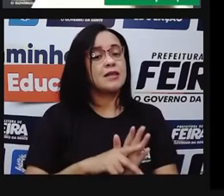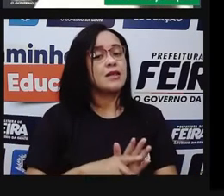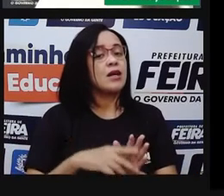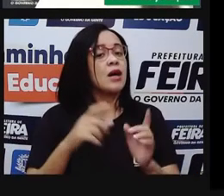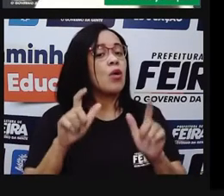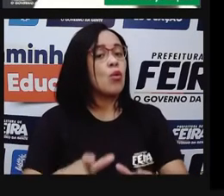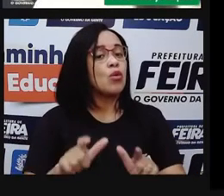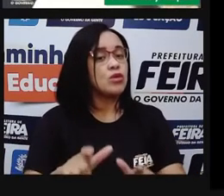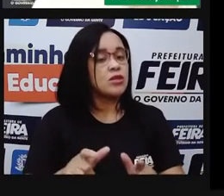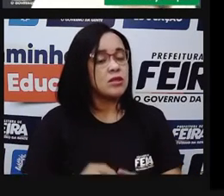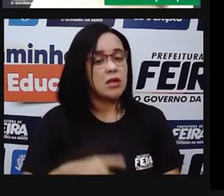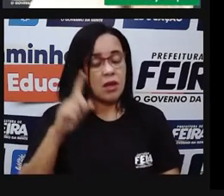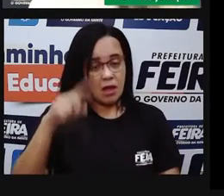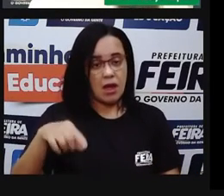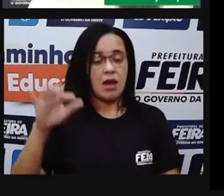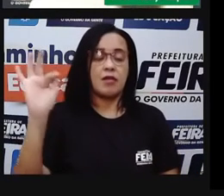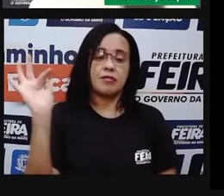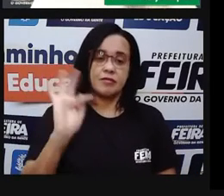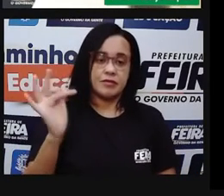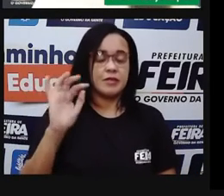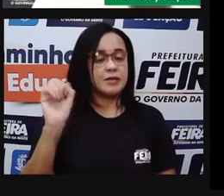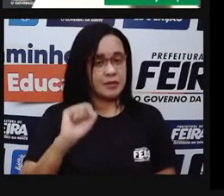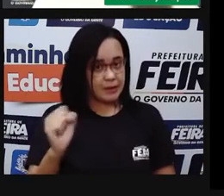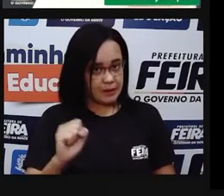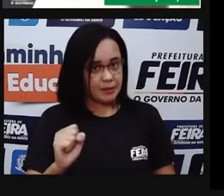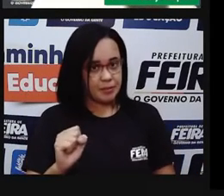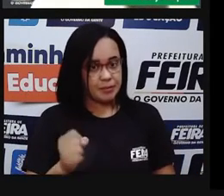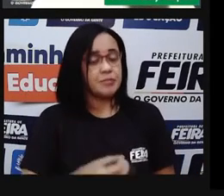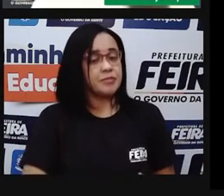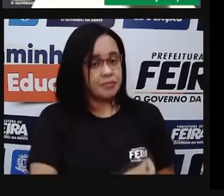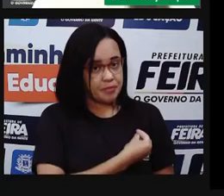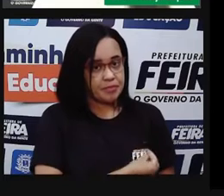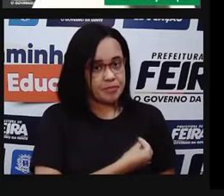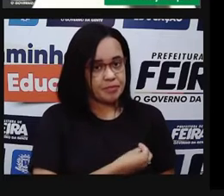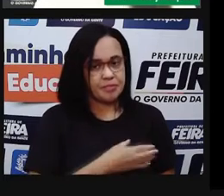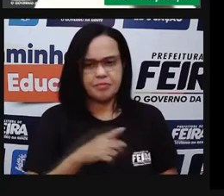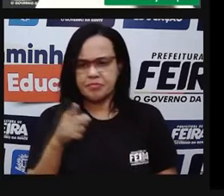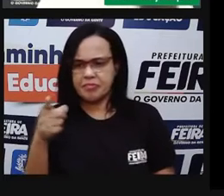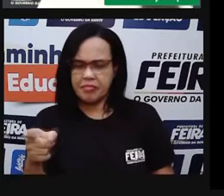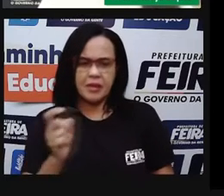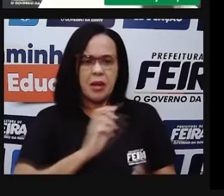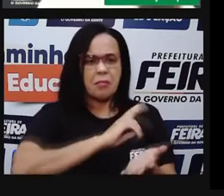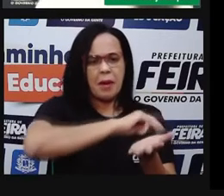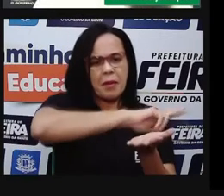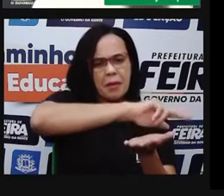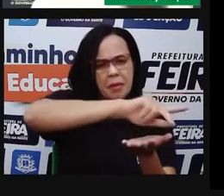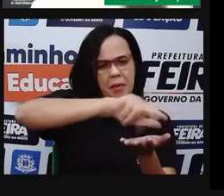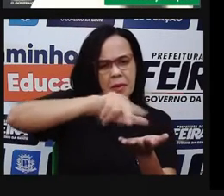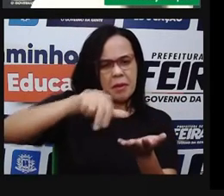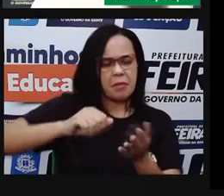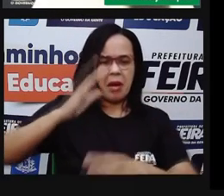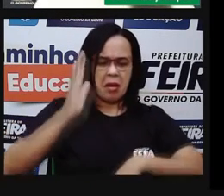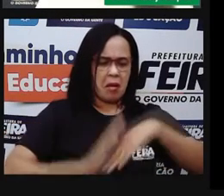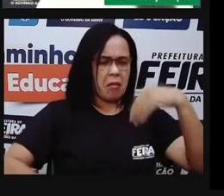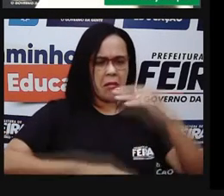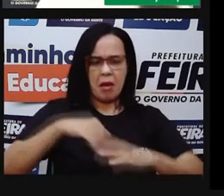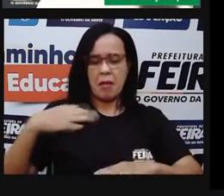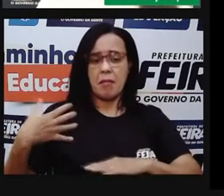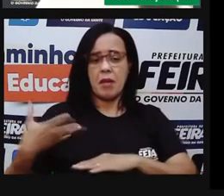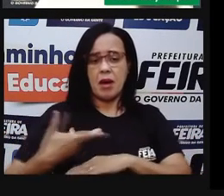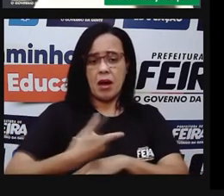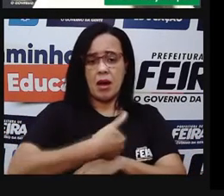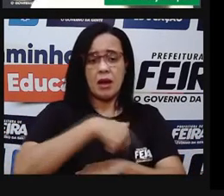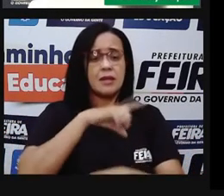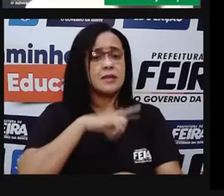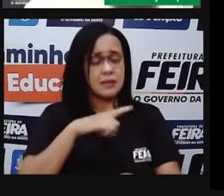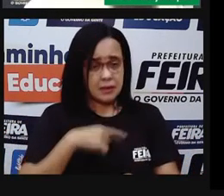alguns exemplos. Que é importante vocês estarem também acessando, conhecendo, O Santo Inquérito, Alto da